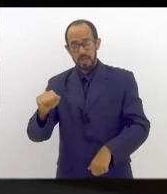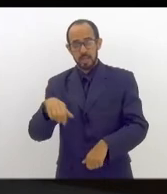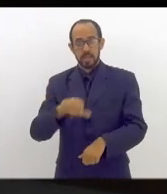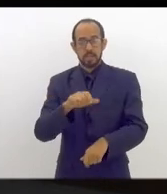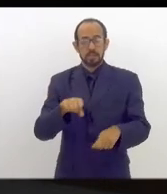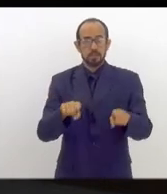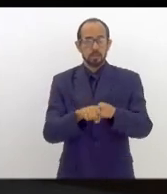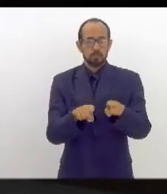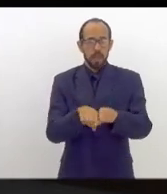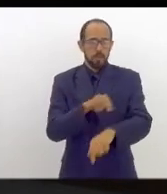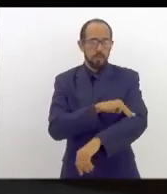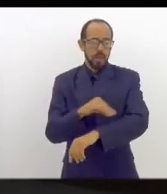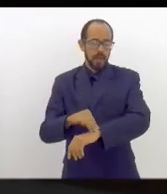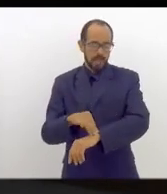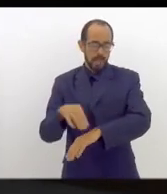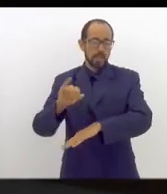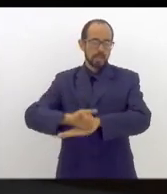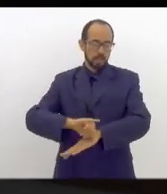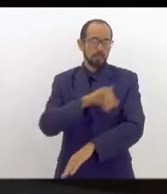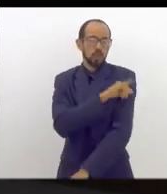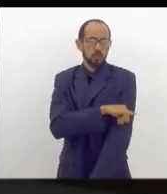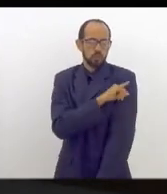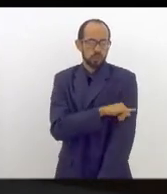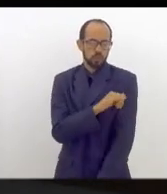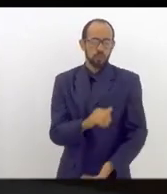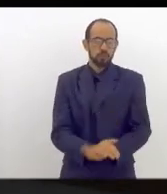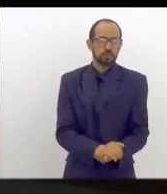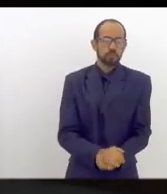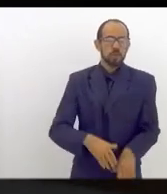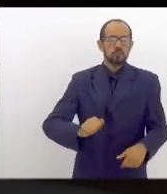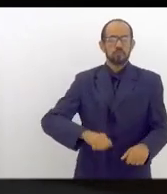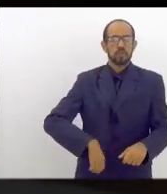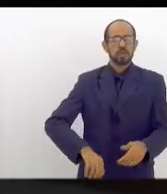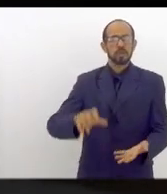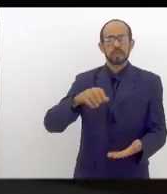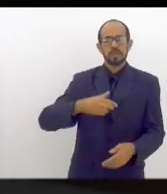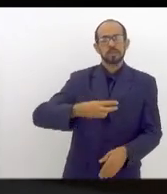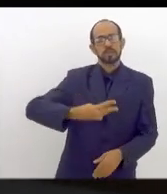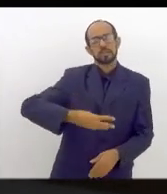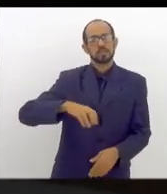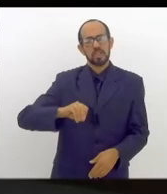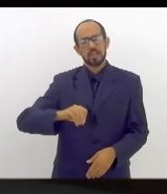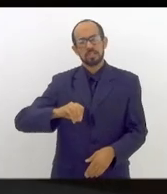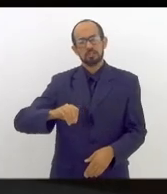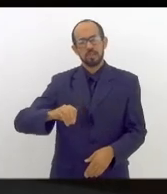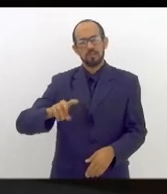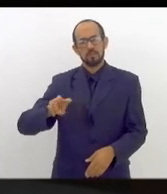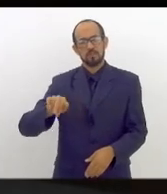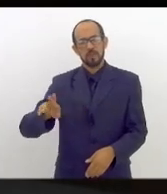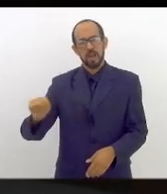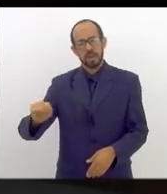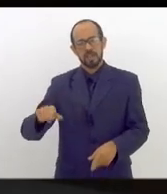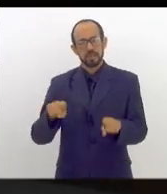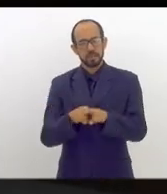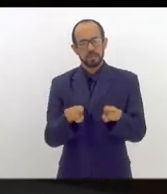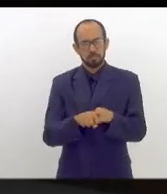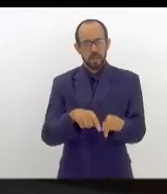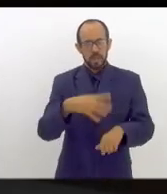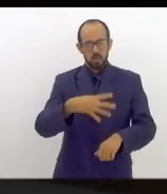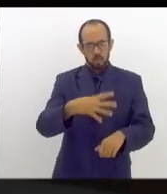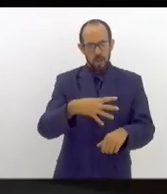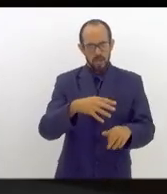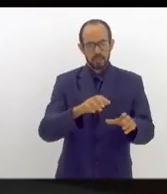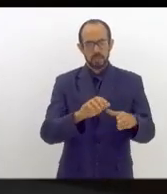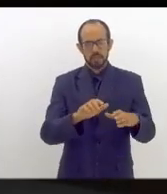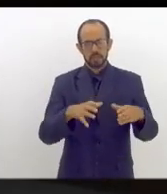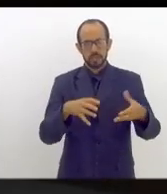na capital do Estado foi titular das trigésimas vara cível e quarta vara da Fazenda Pública ambas da comarca